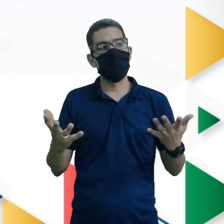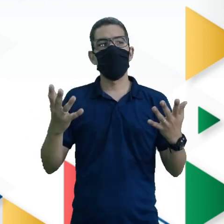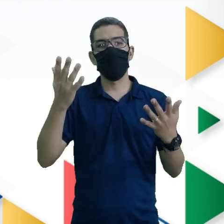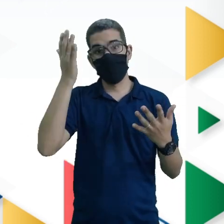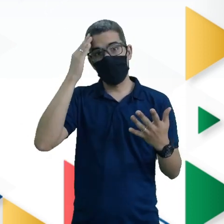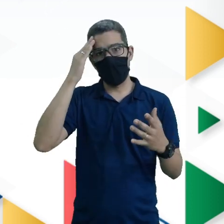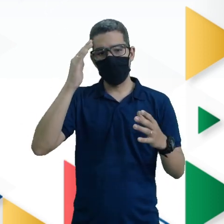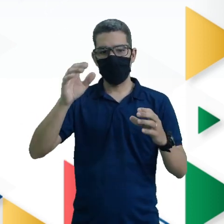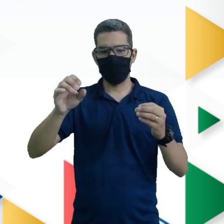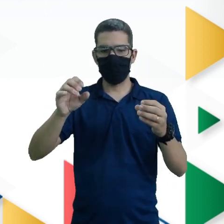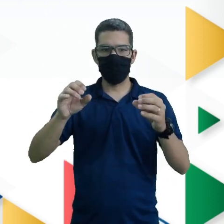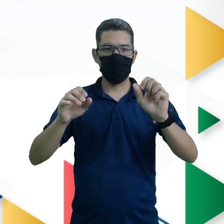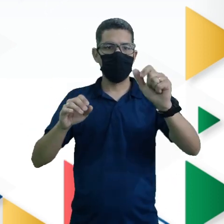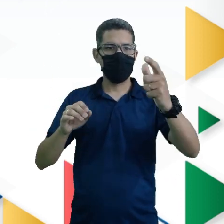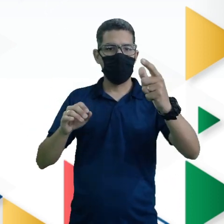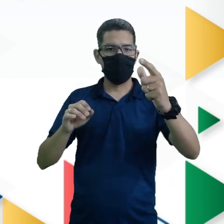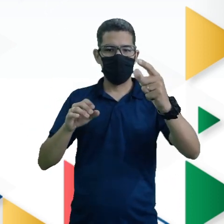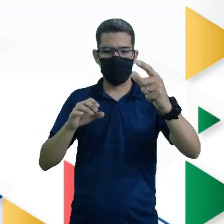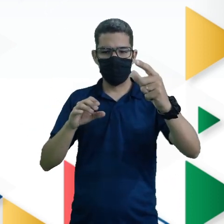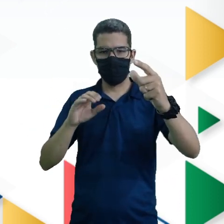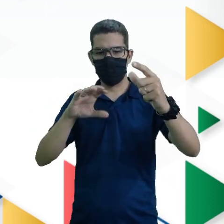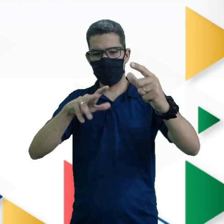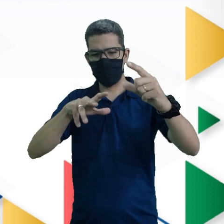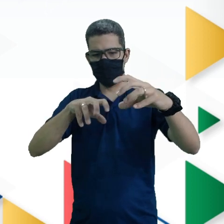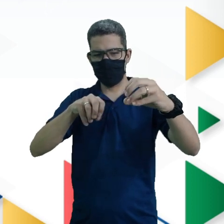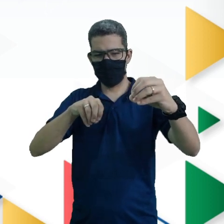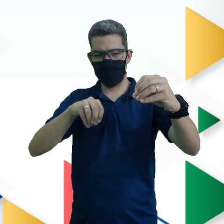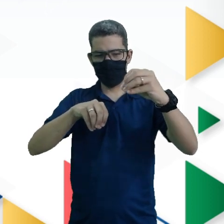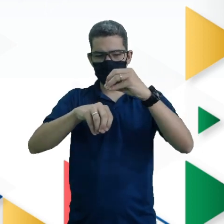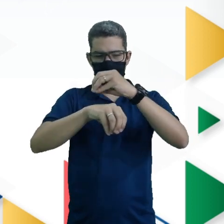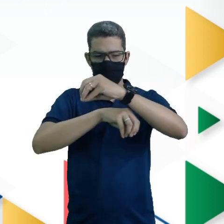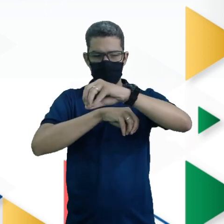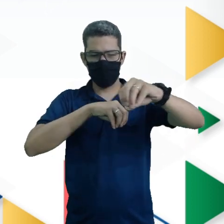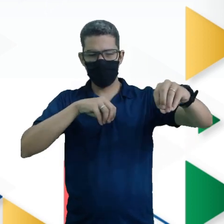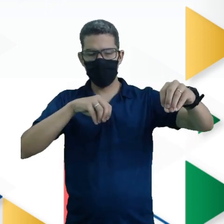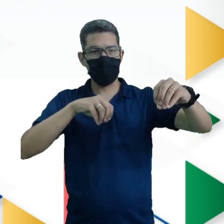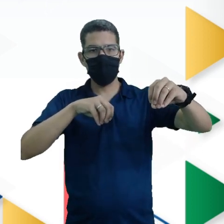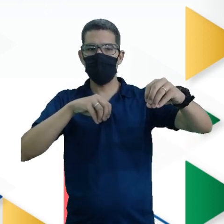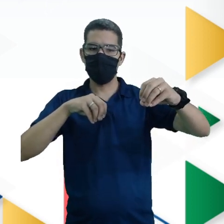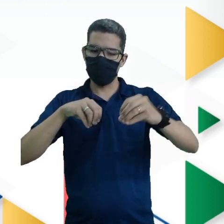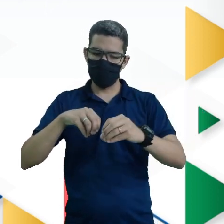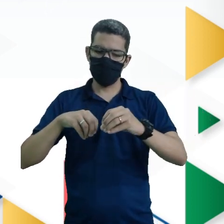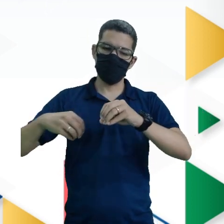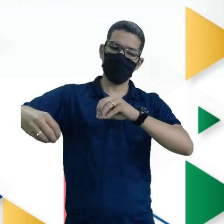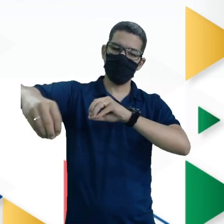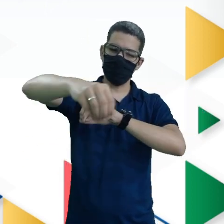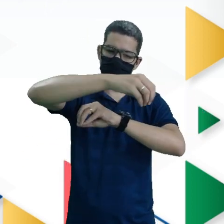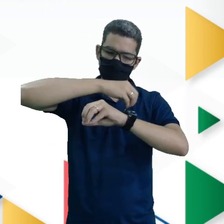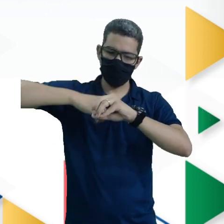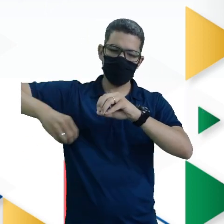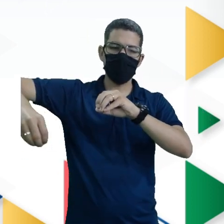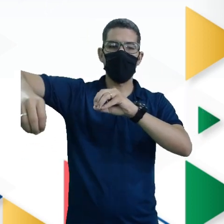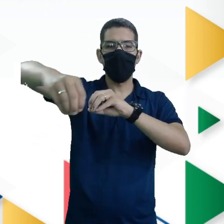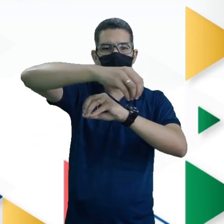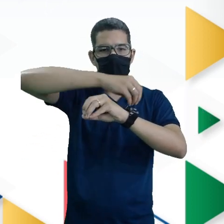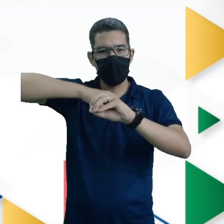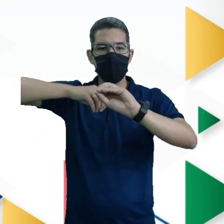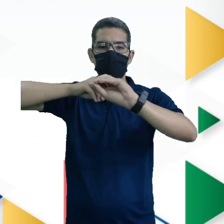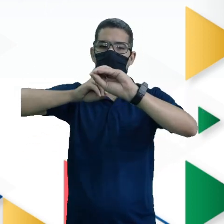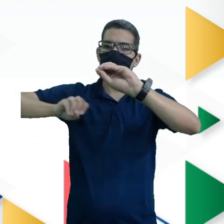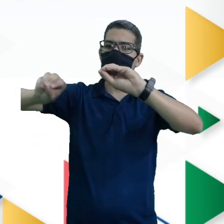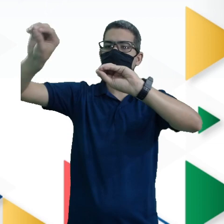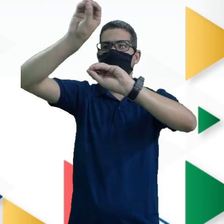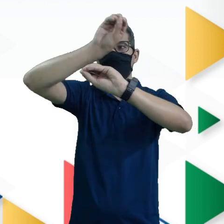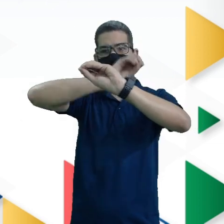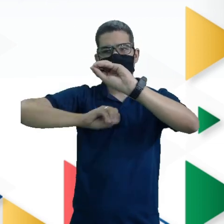da órbita solar. Não apenas a Terra, mas os demais planetas, numa órbita mais próxima de